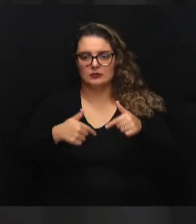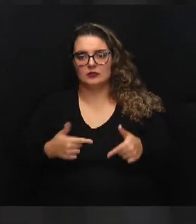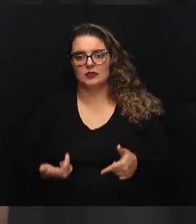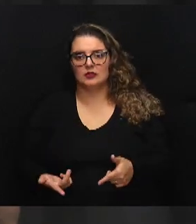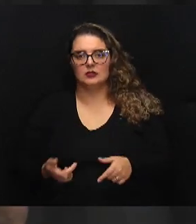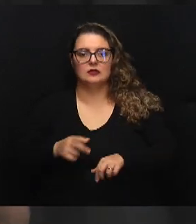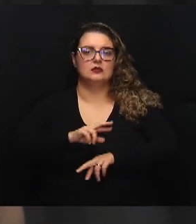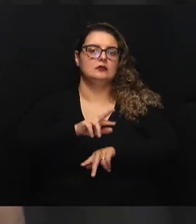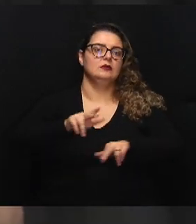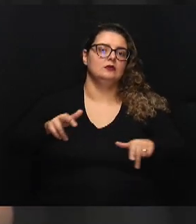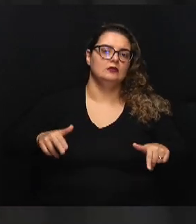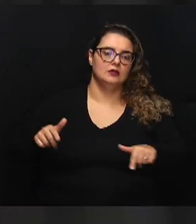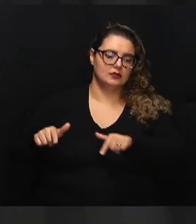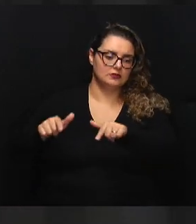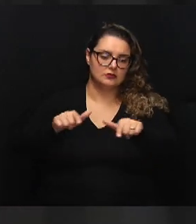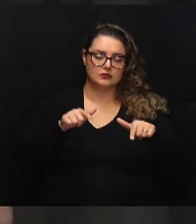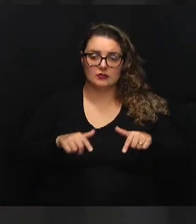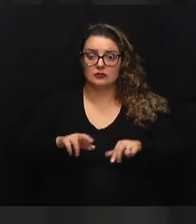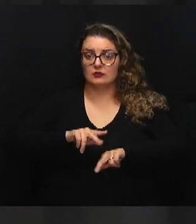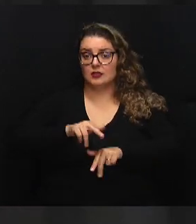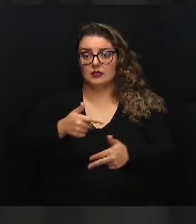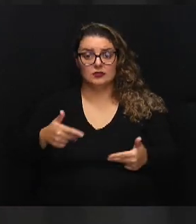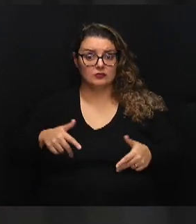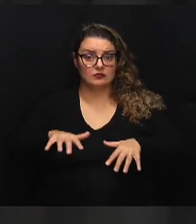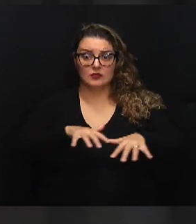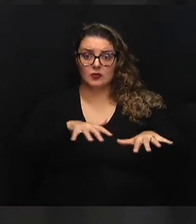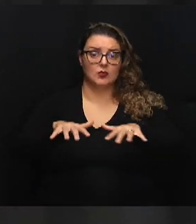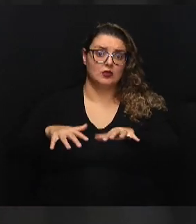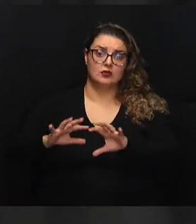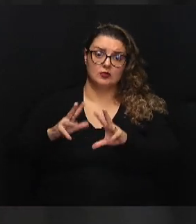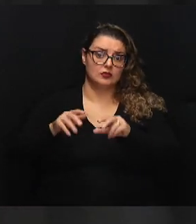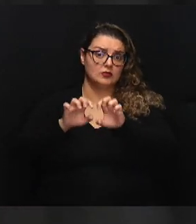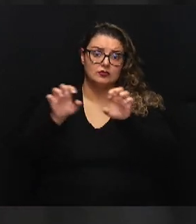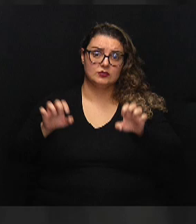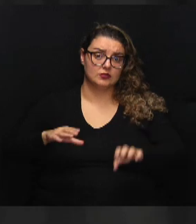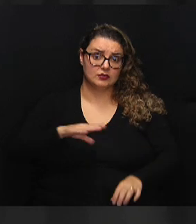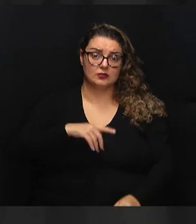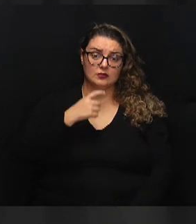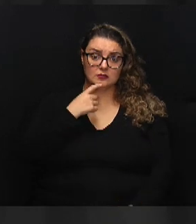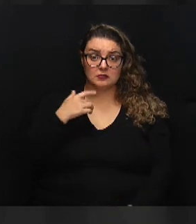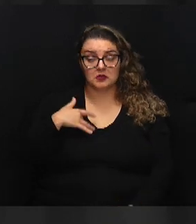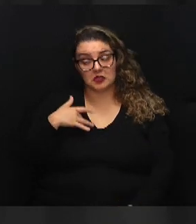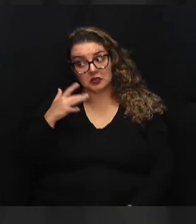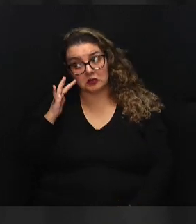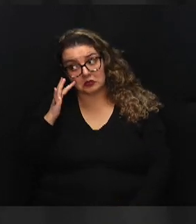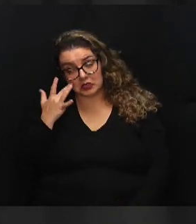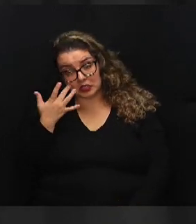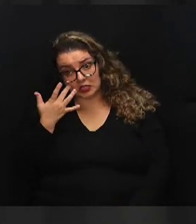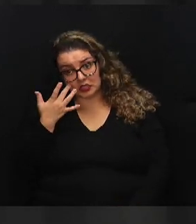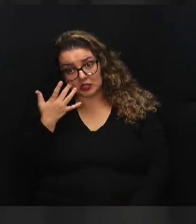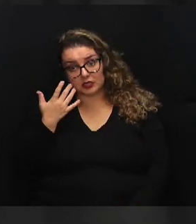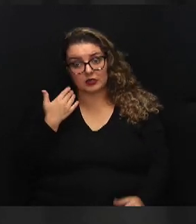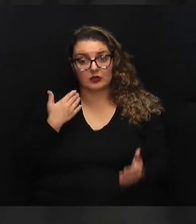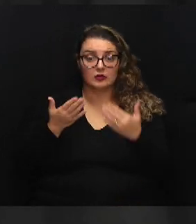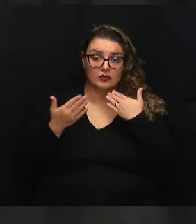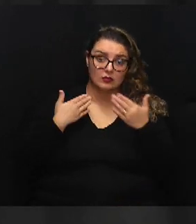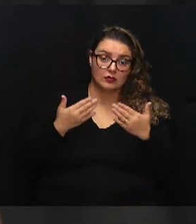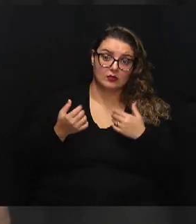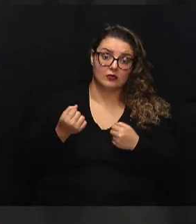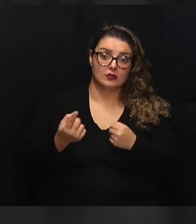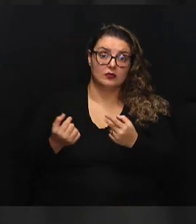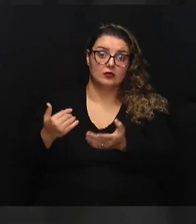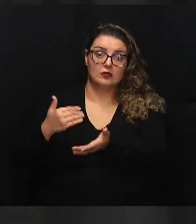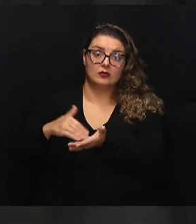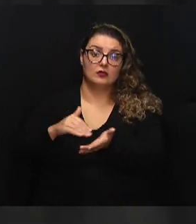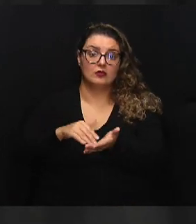uma série de coisas que vai mexer com toda a estrutura de Campinas. Então, eu acho, numa conversa que eu tive com alguns secretários, que